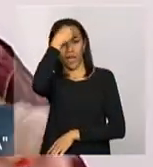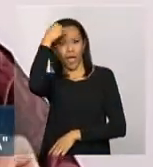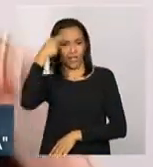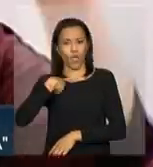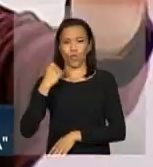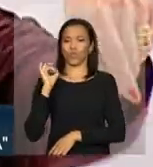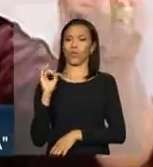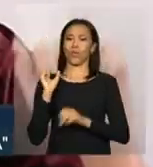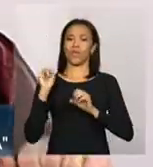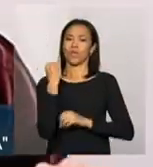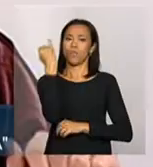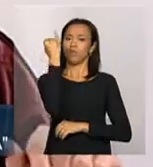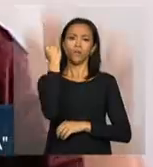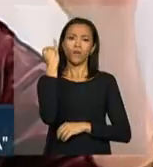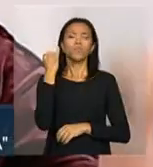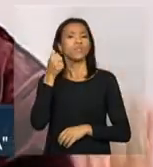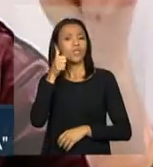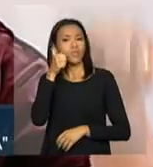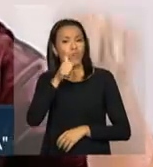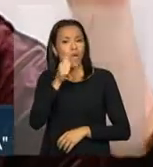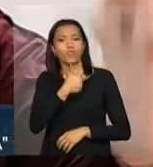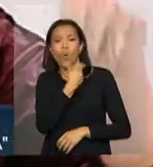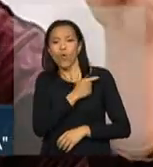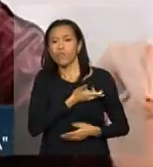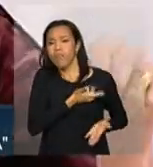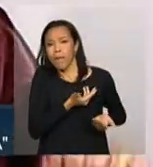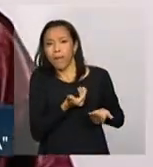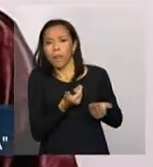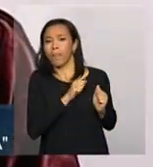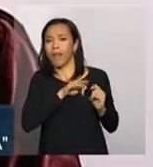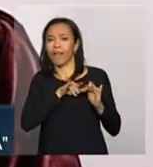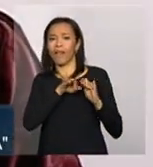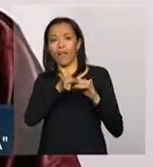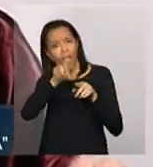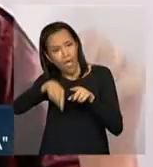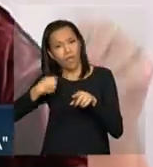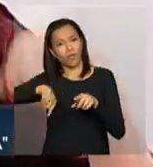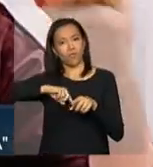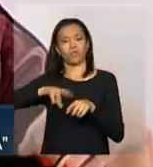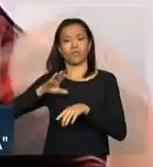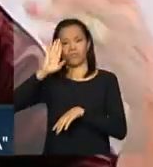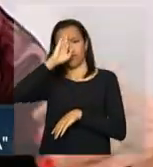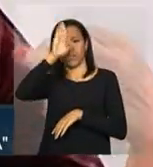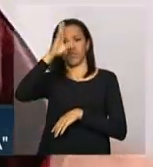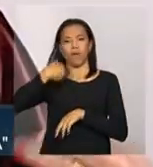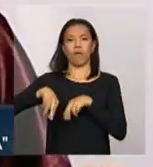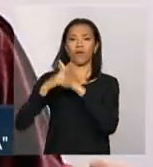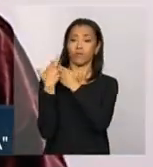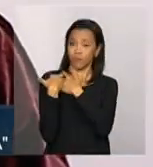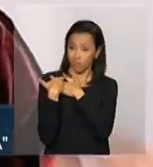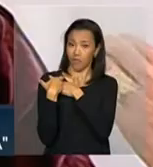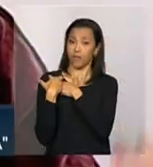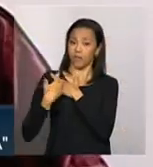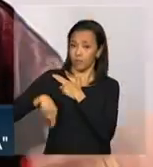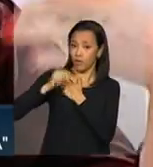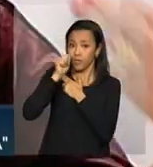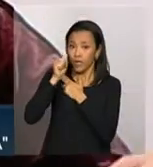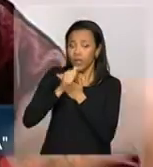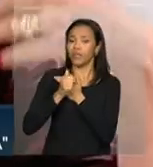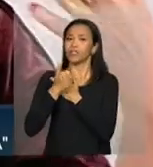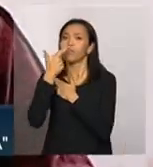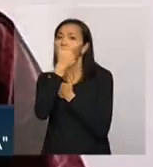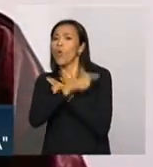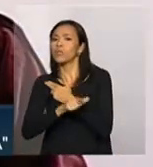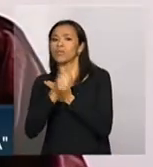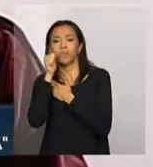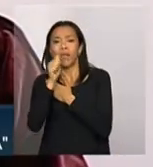para quê? Para fazer com que outras cheguem. Essa é a nossa principal tarefa. Essa é a nossa principal tarefa, chegar para que